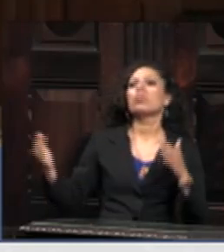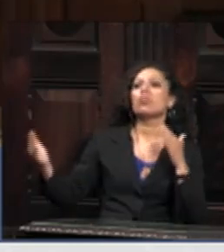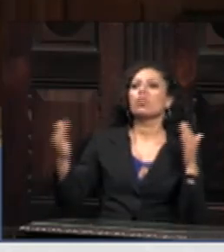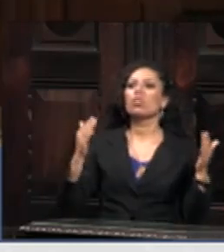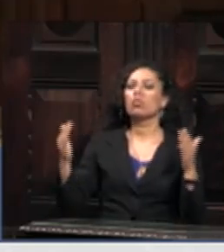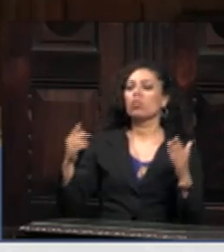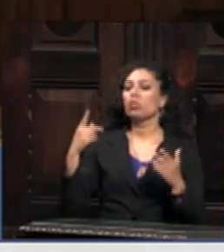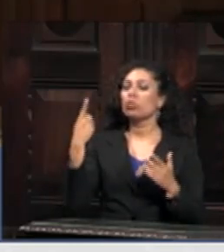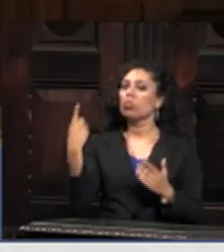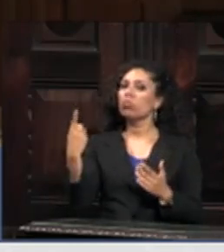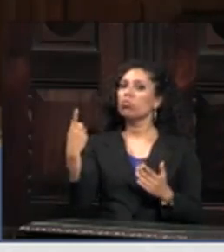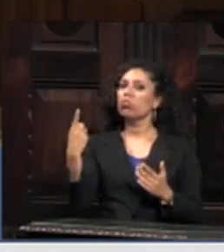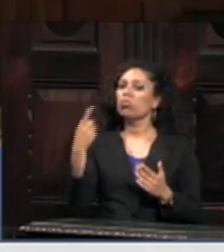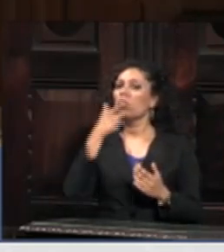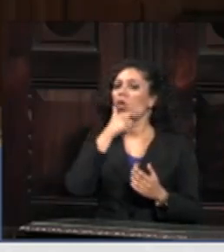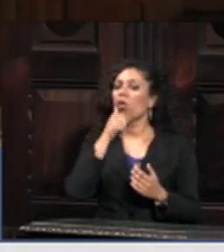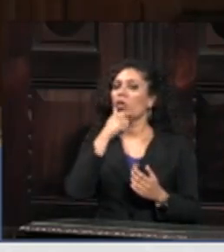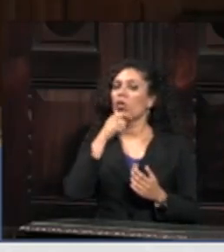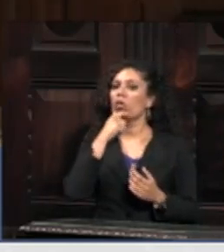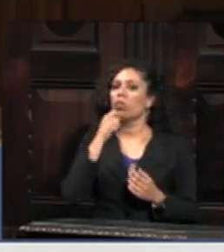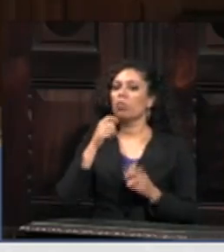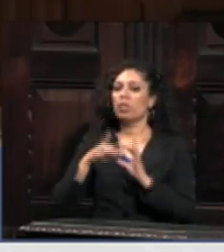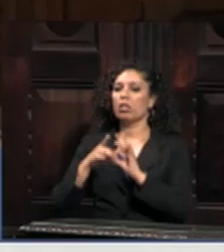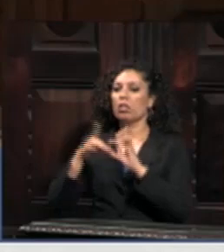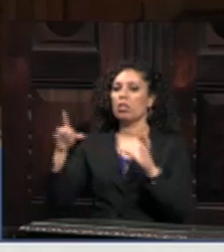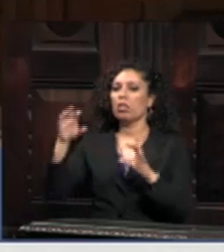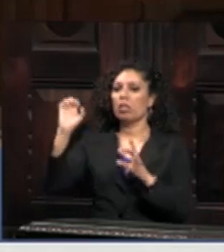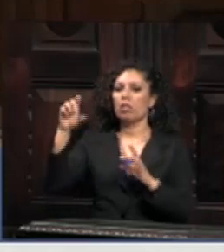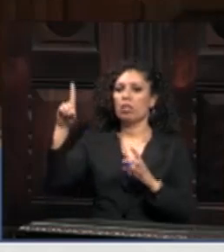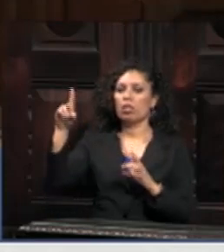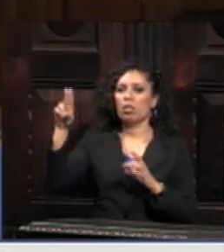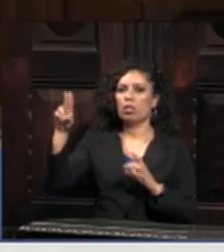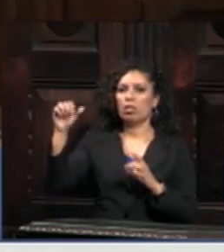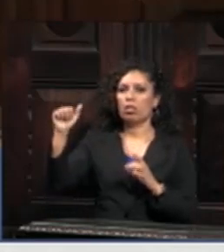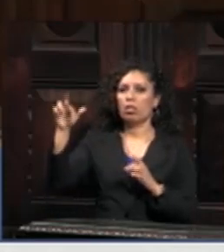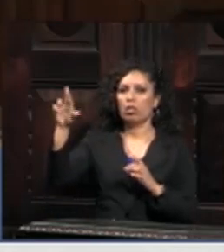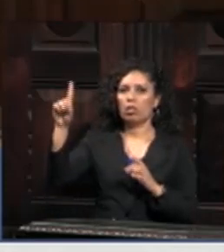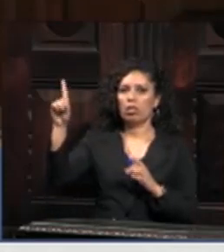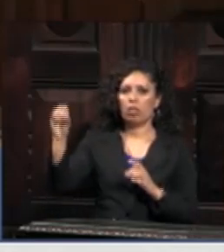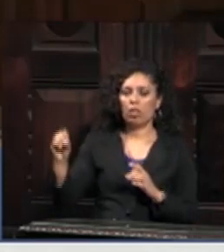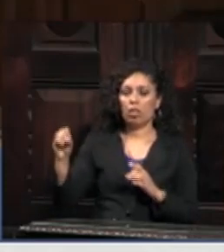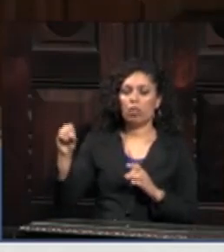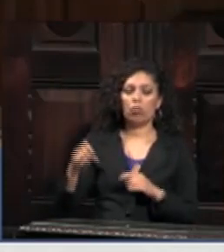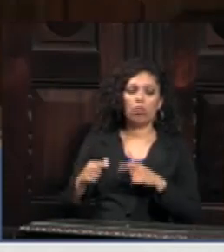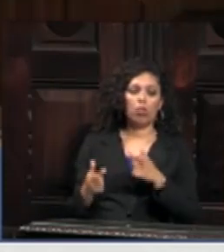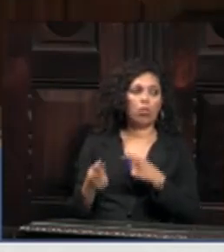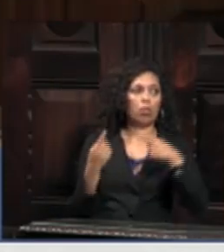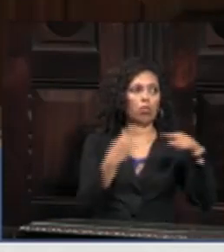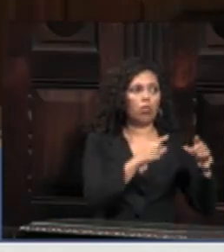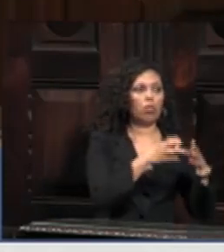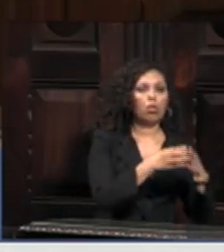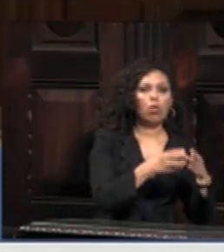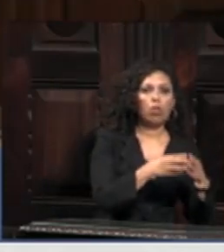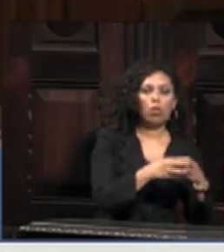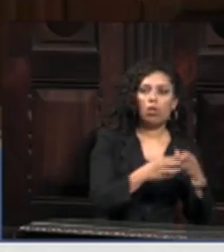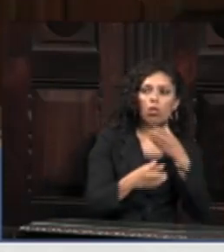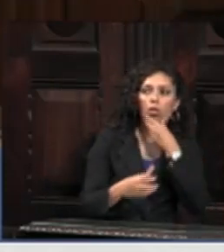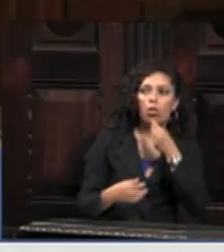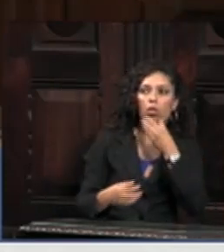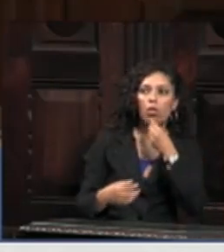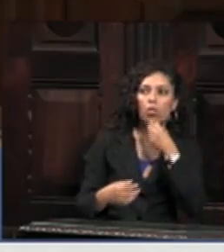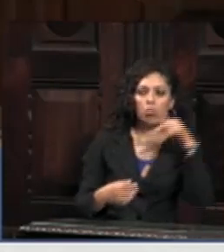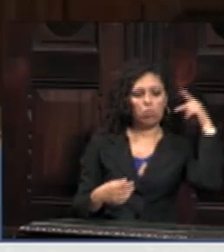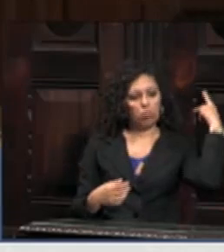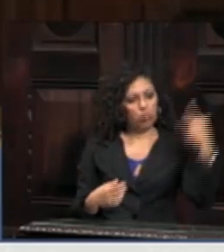Eduardo Paes, contra um autoritário, o ex-juiz Wilson Witzel. Eu não posso me calar e eu não